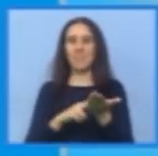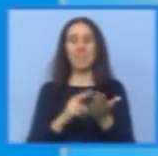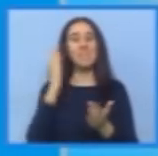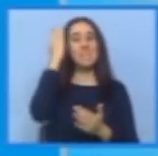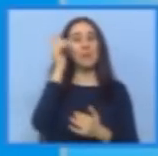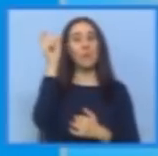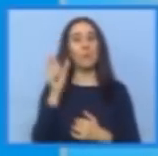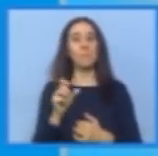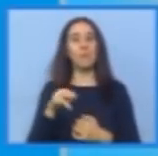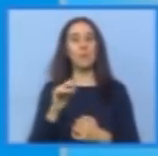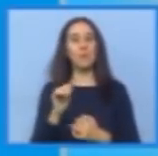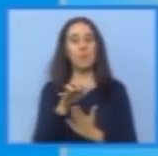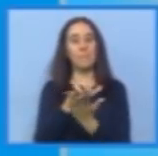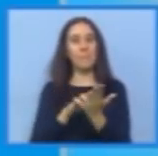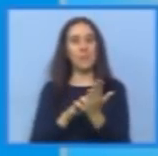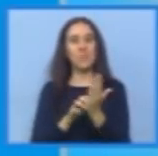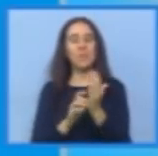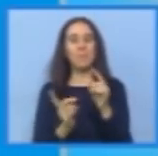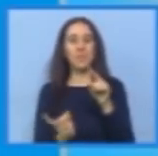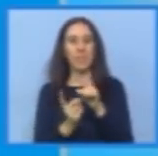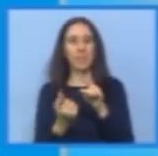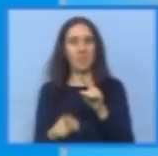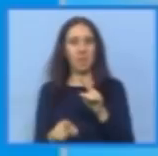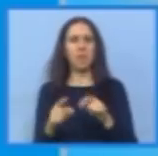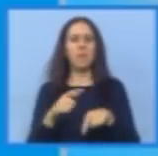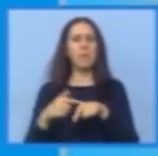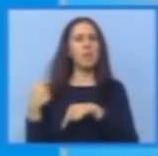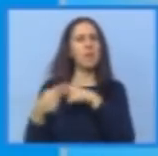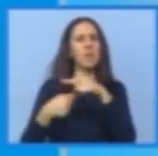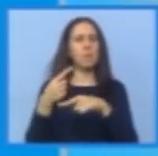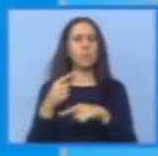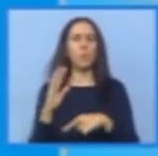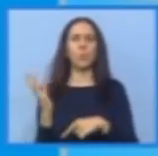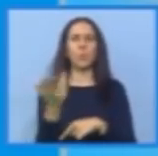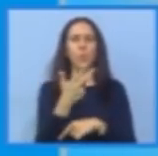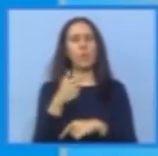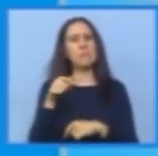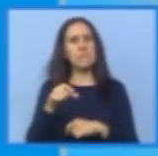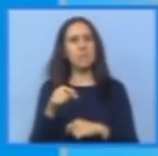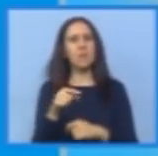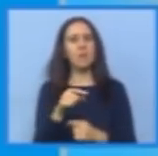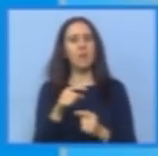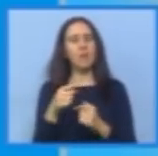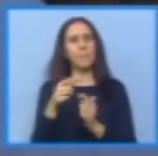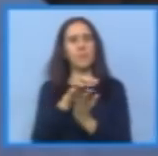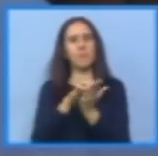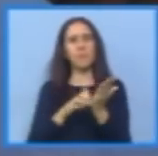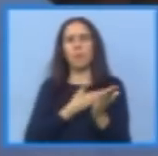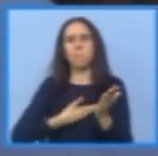pequenino. Durante muito tempo, e para muitos, ainda é o Evangelho mais antigo.